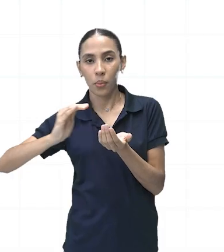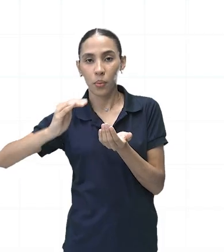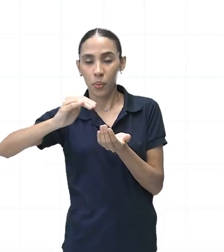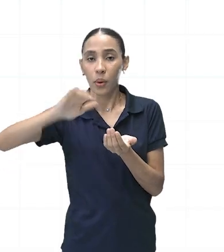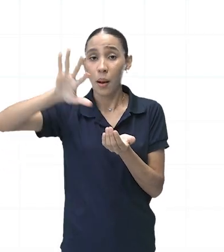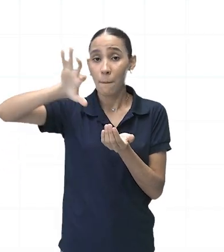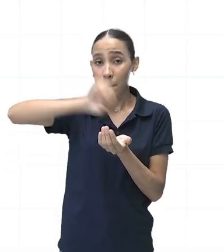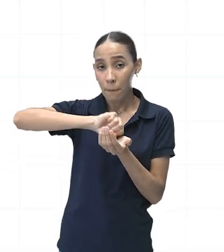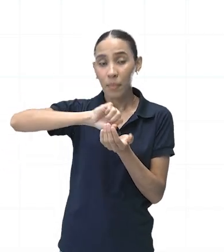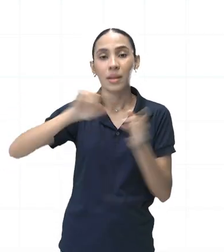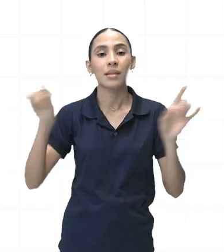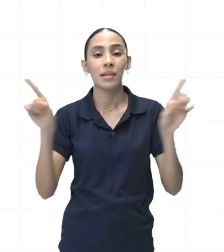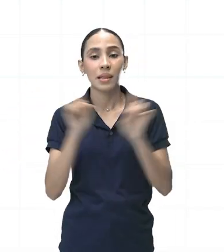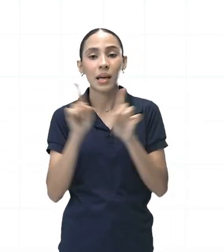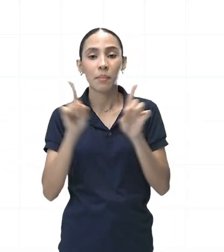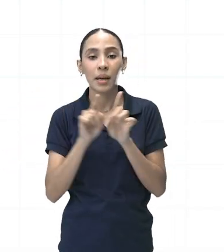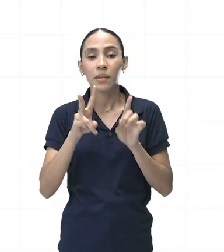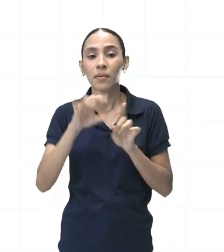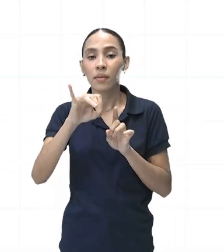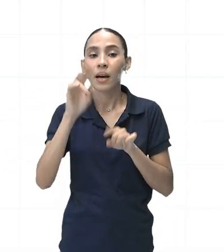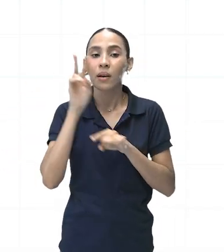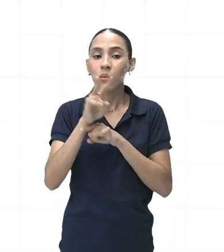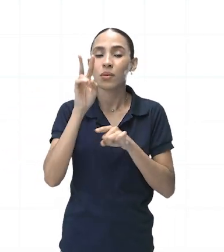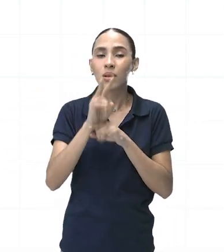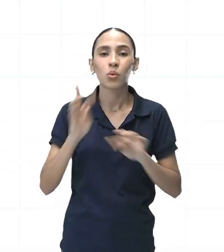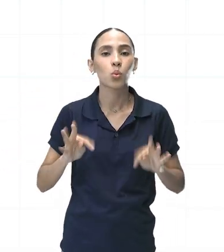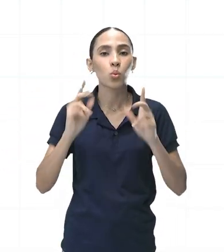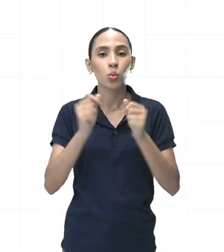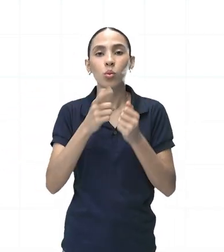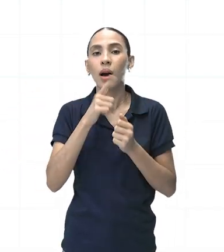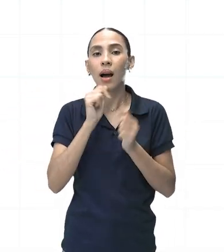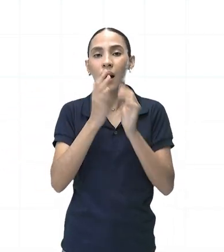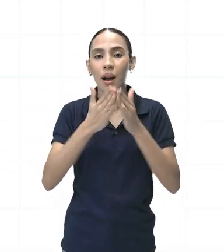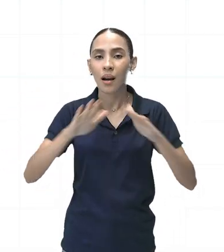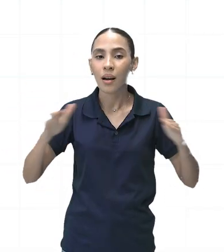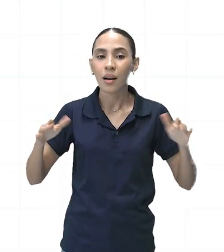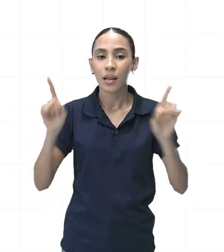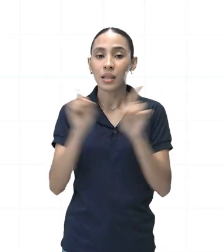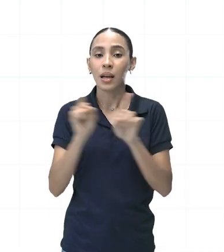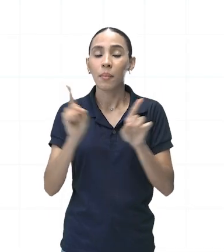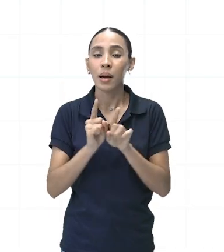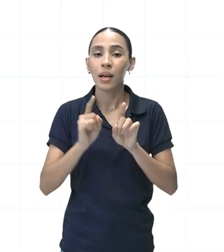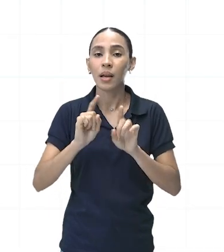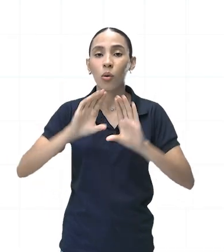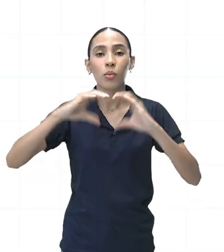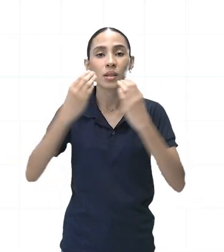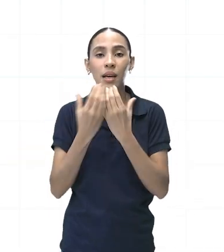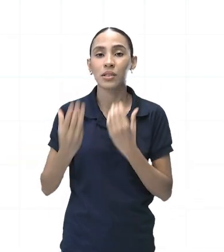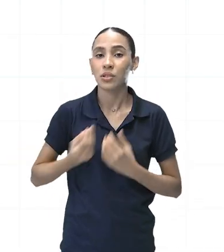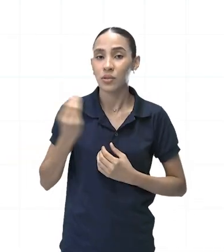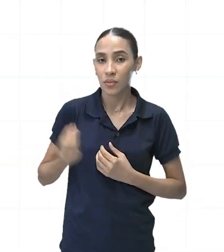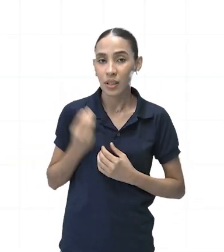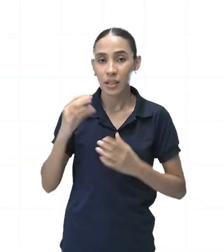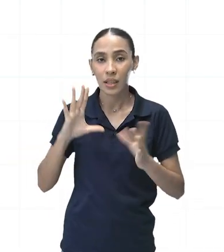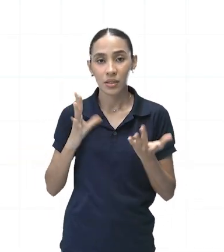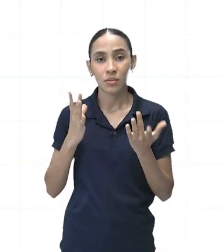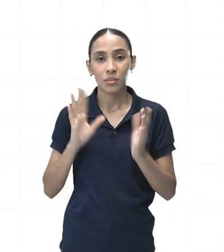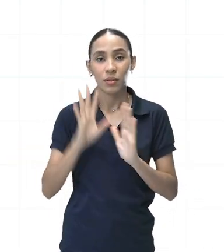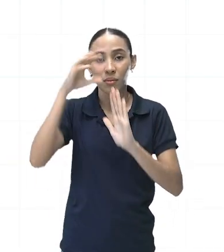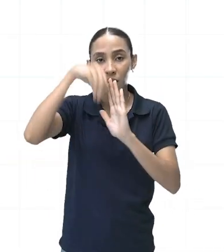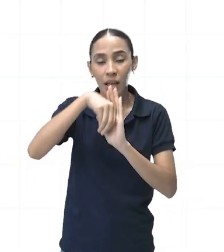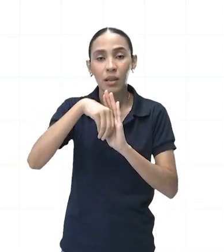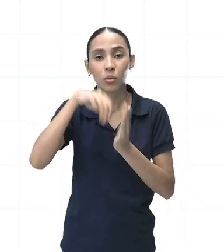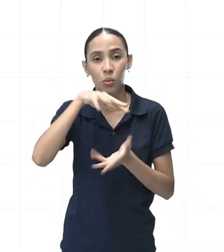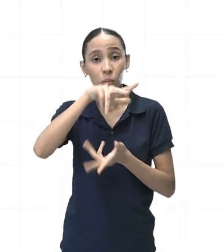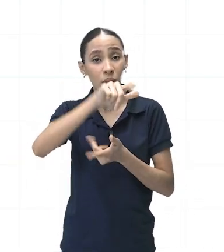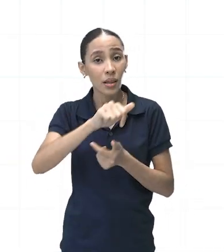a ela, bem como também vai manter tudo, como os oceanos e os seres vivos presos ao planeta. Então, é isso que